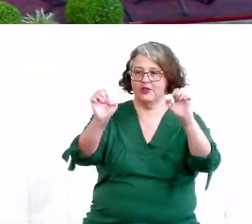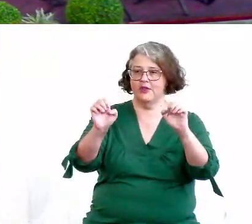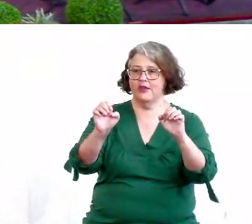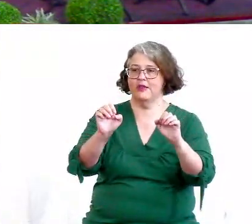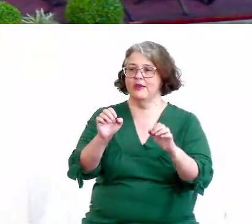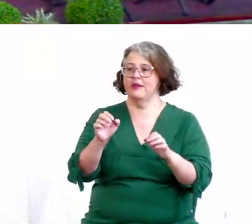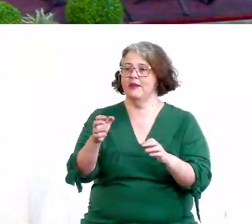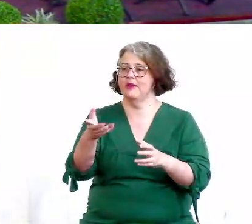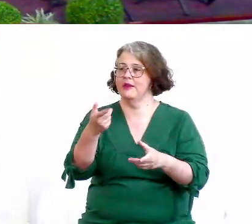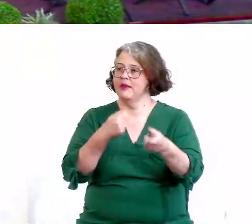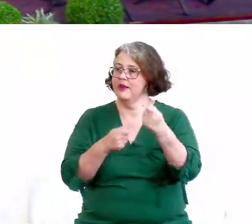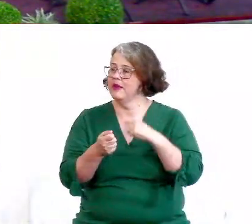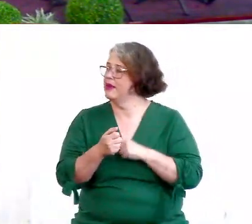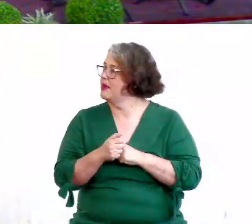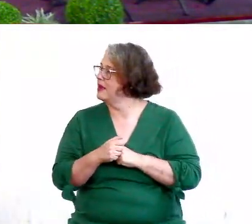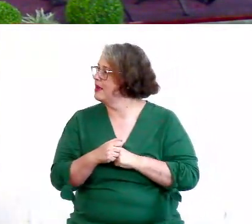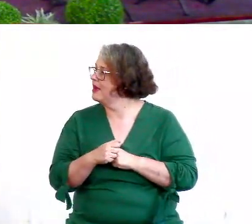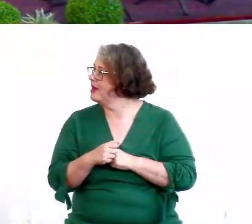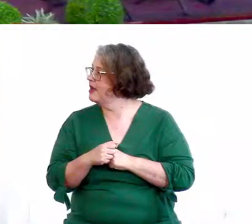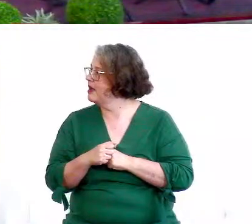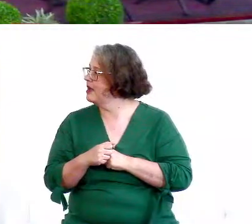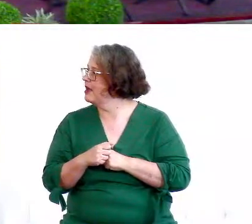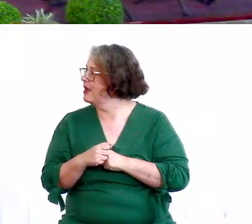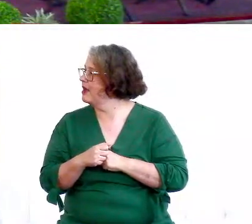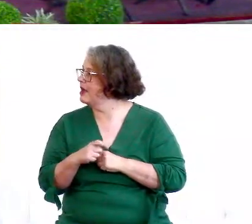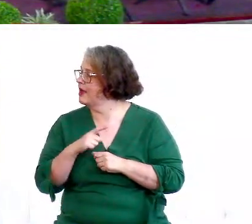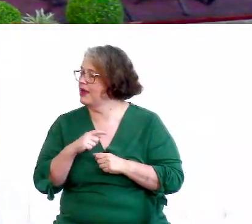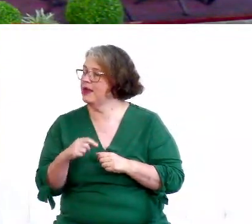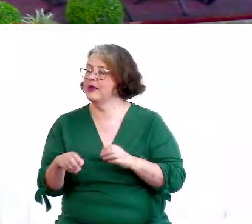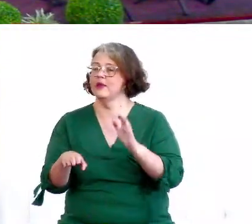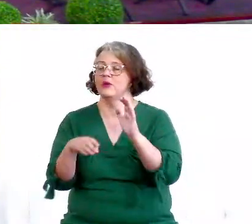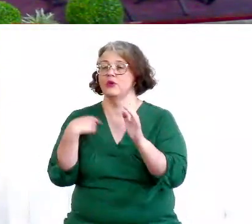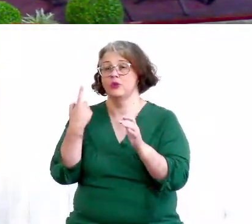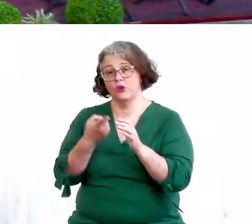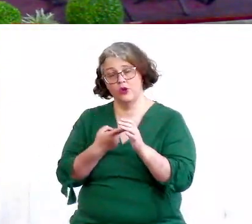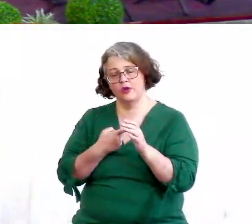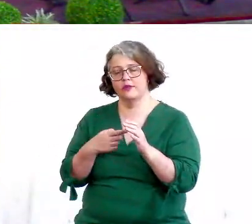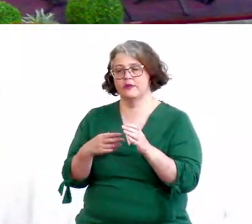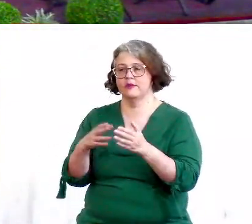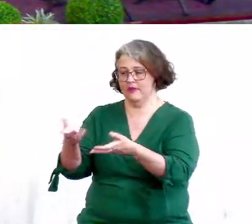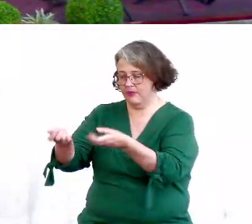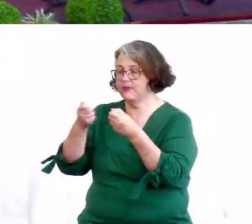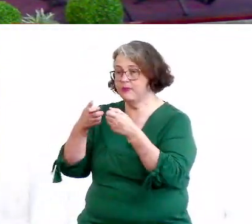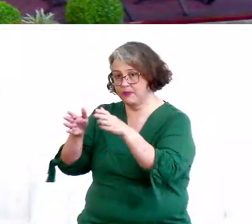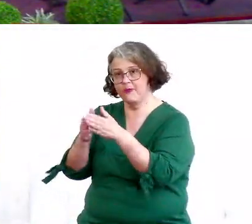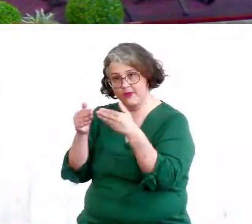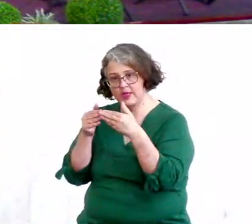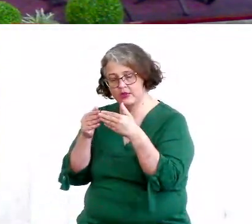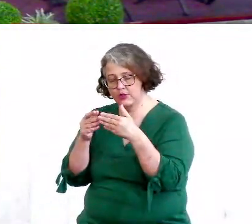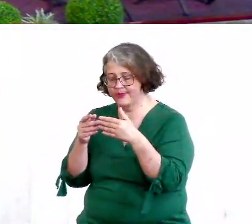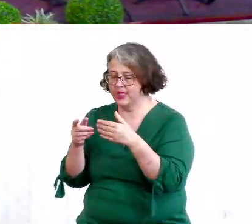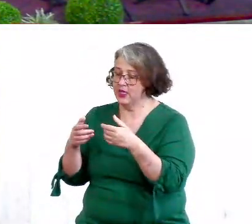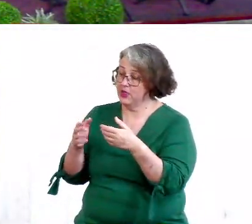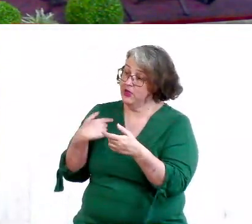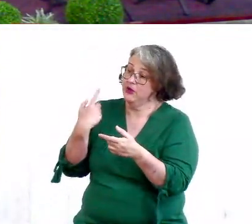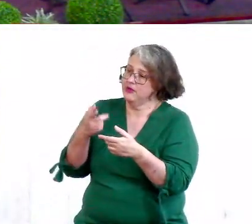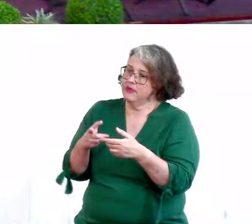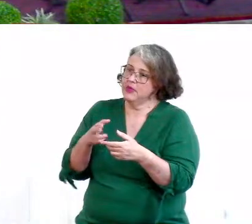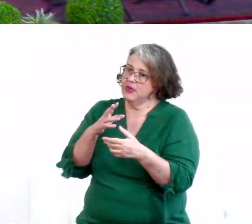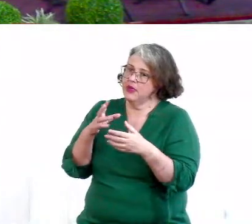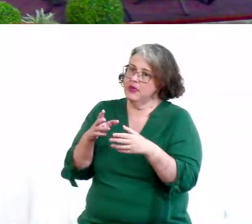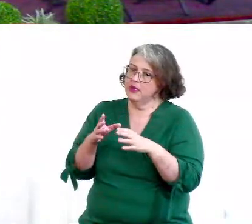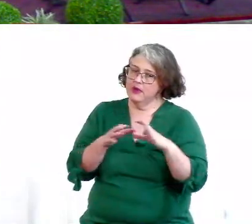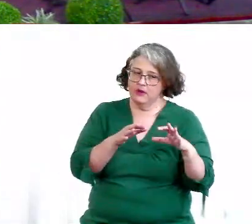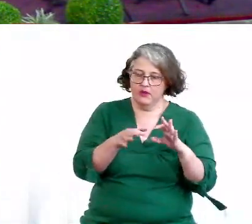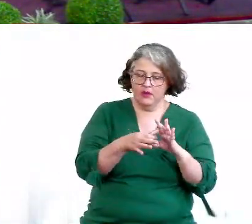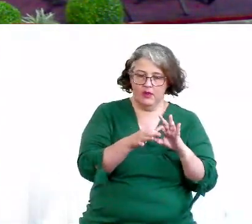solicitação geral para todas as igrejas e nós resolvemos, como junta e conselho, aderir a essa campanha, a